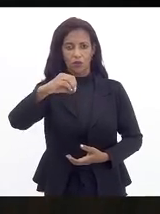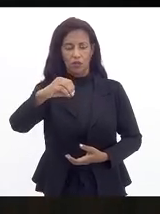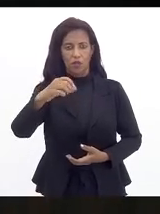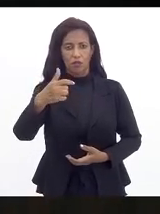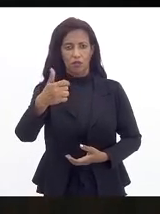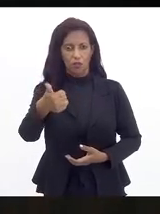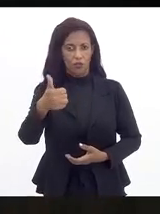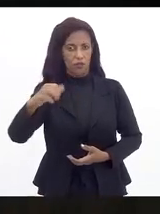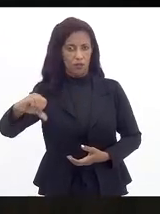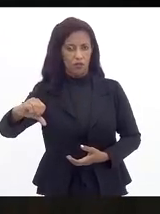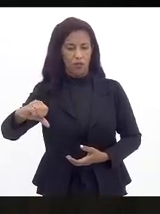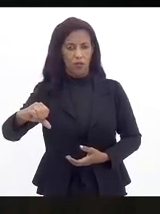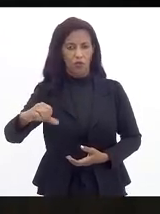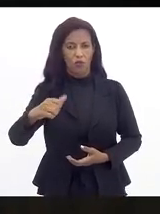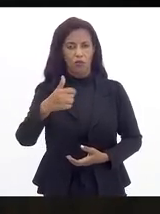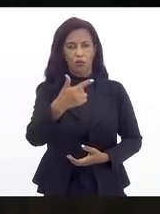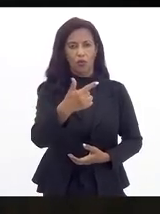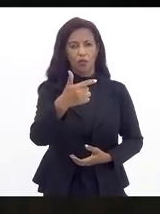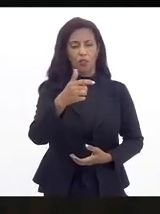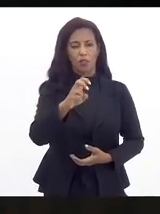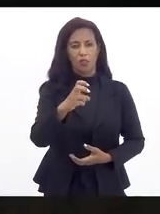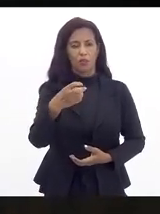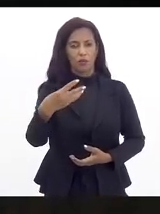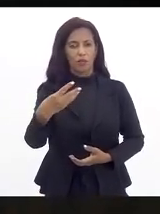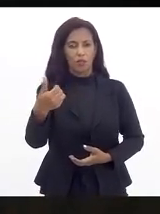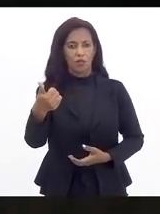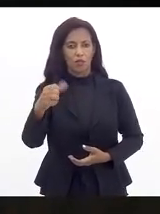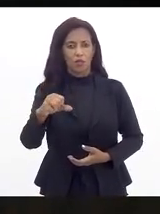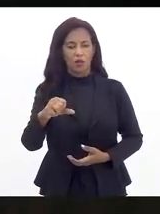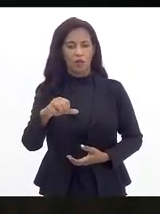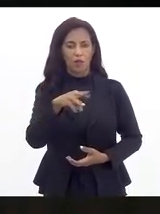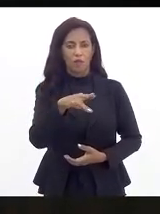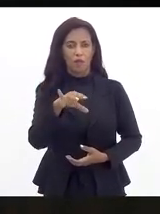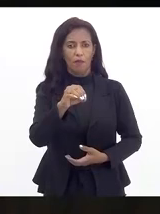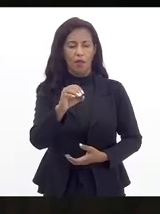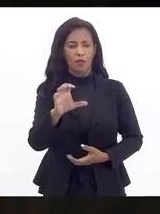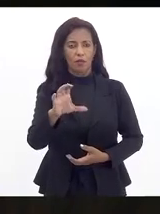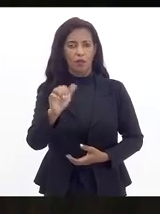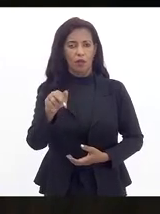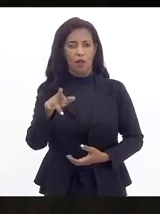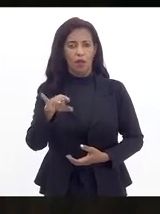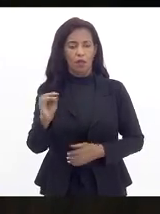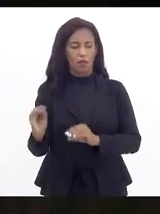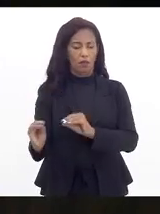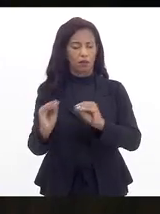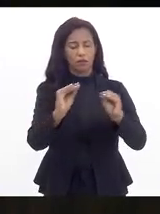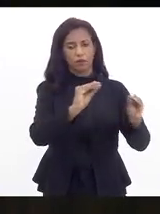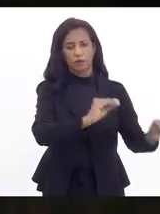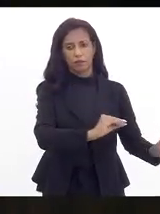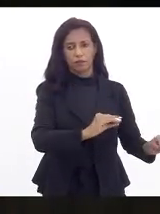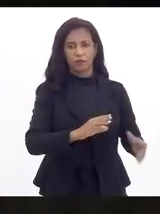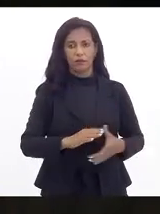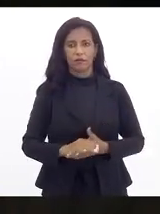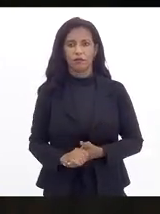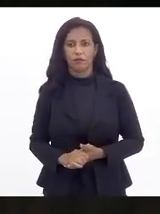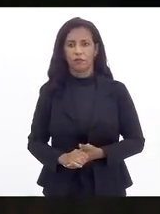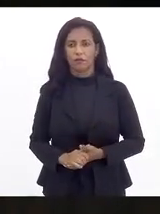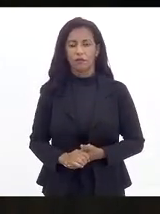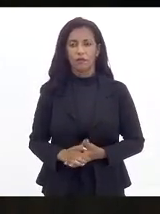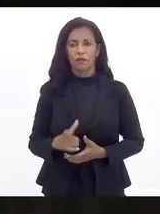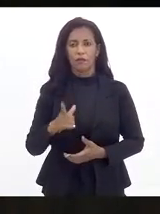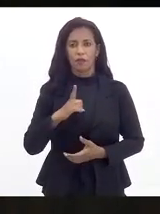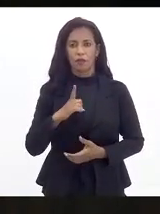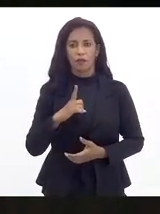15019, 253 de 19, deputado Márcio Canella. Senhores que aprovam, permaneçam como estão, aprovado. Há sobre a